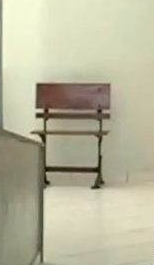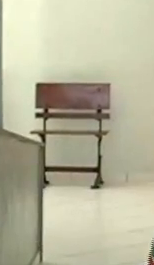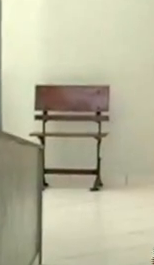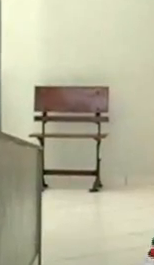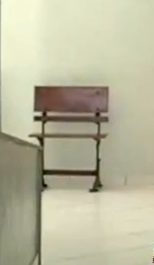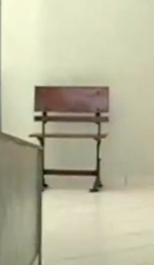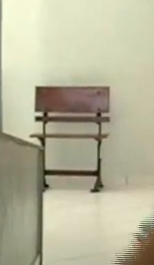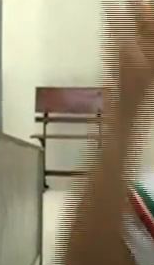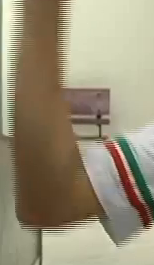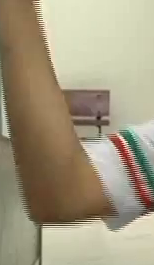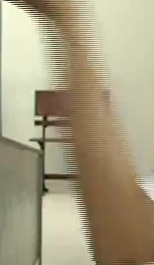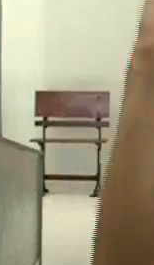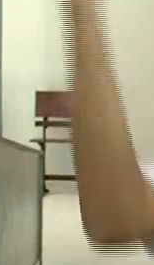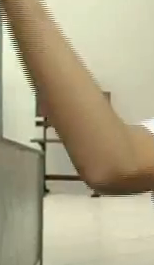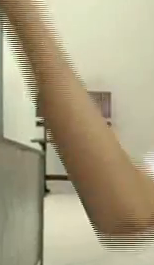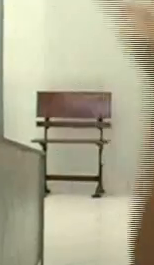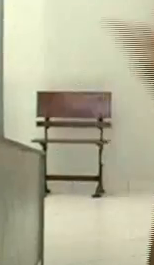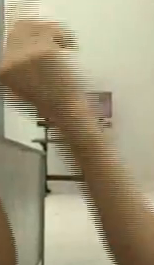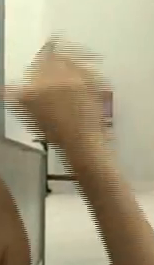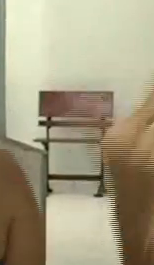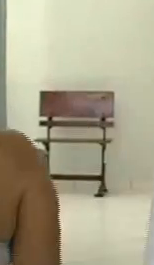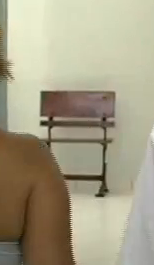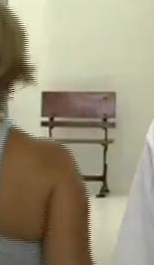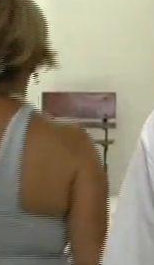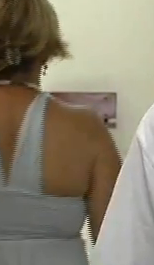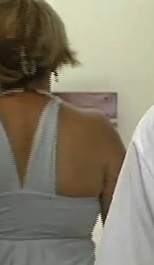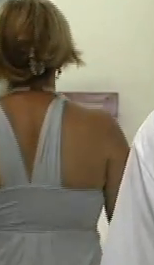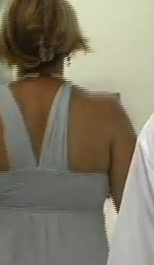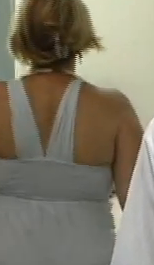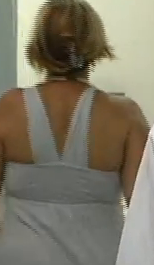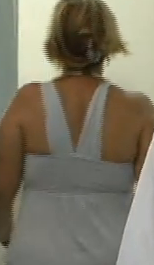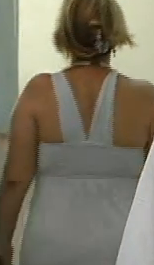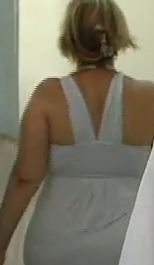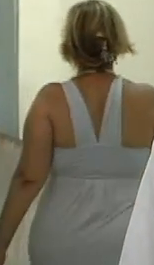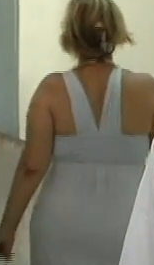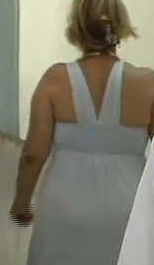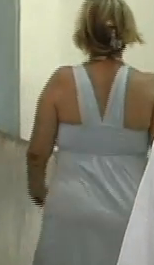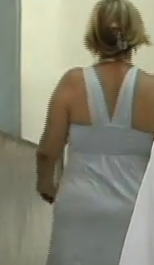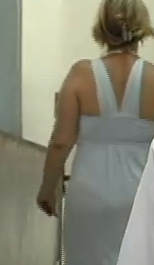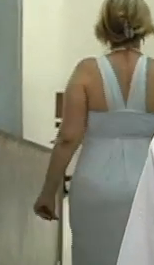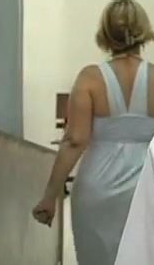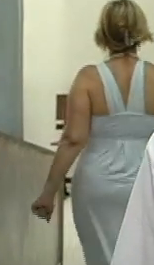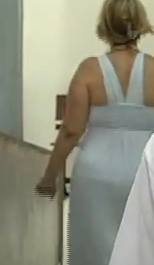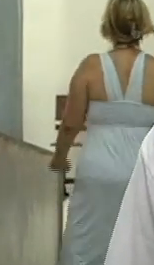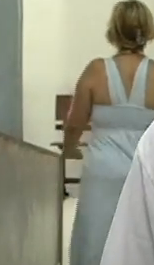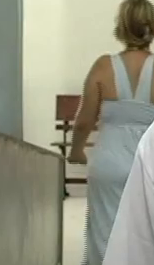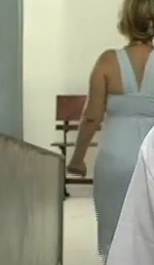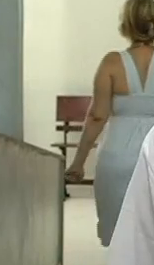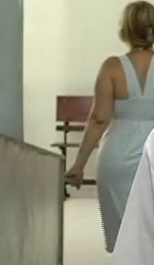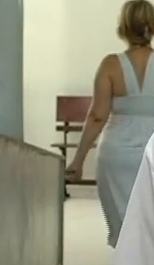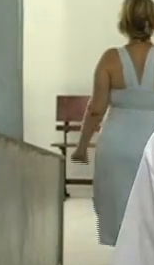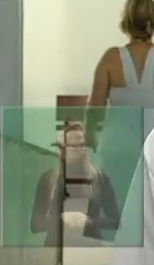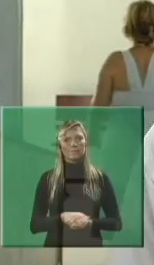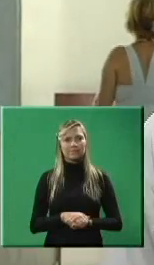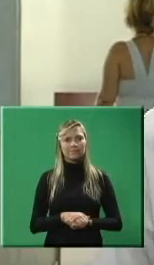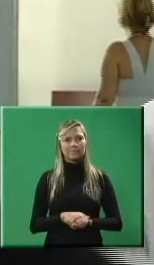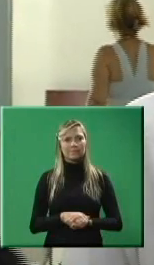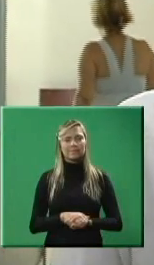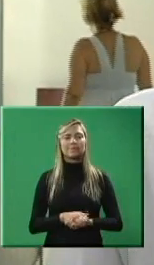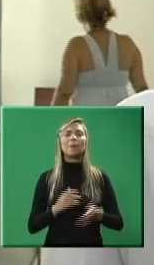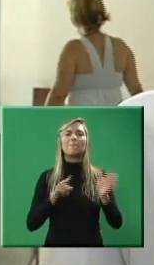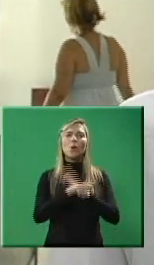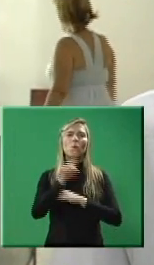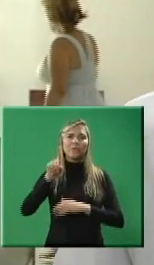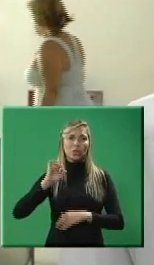comigo. Então, assim, até hoje eu tenho gostado demais aqui. Mas, assim, tem diferença não. É aluno igualzinho em qualquer lugar, tanto na escola, na vida como aqui.